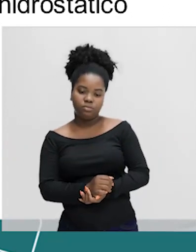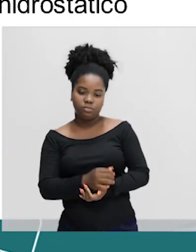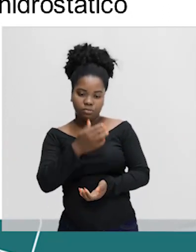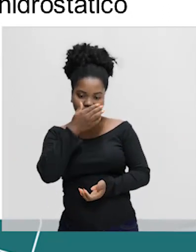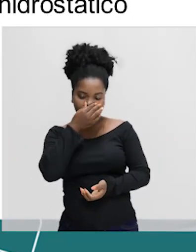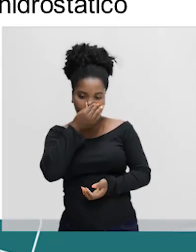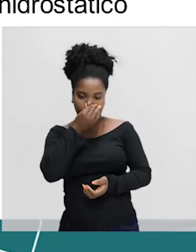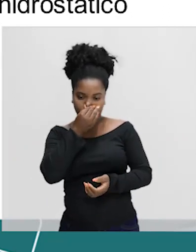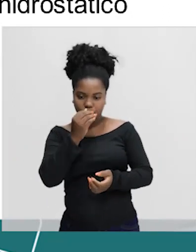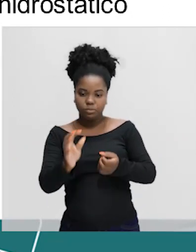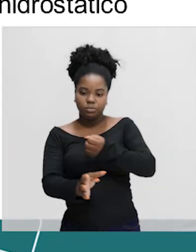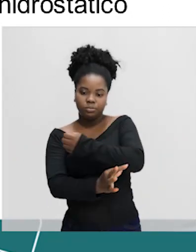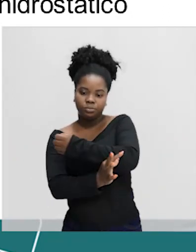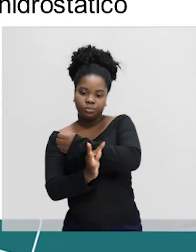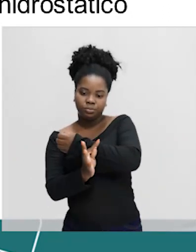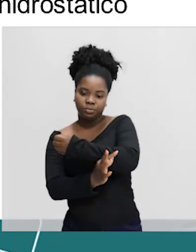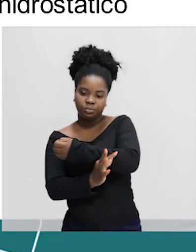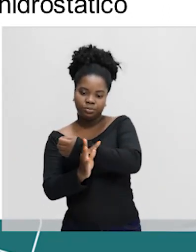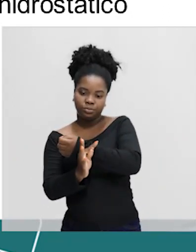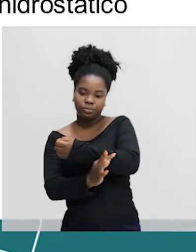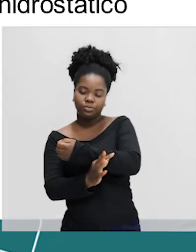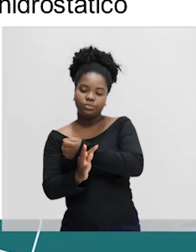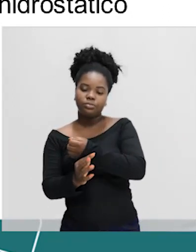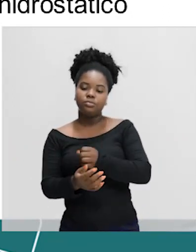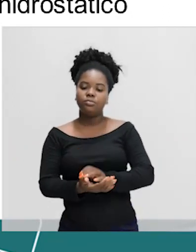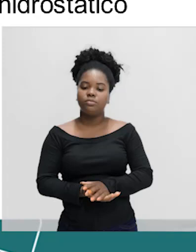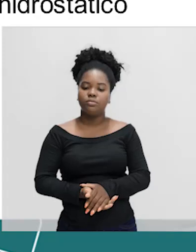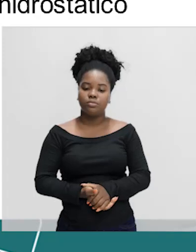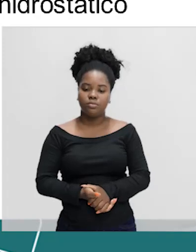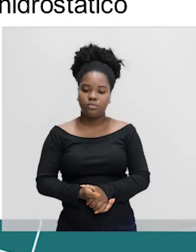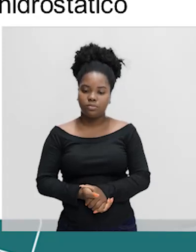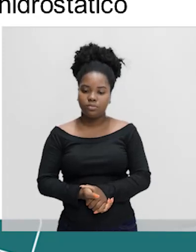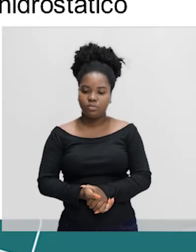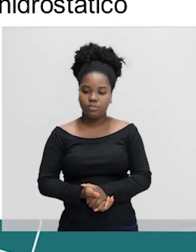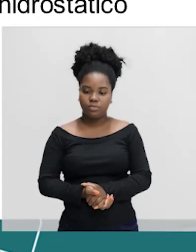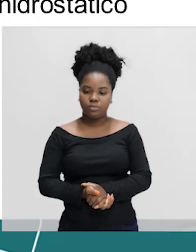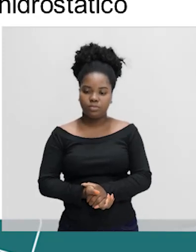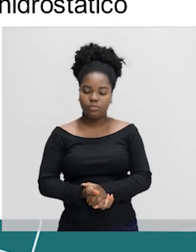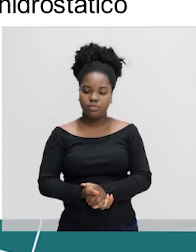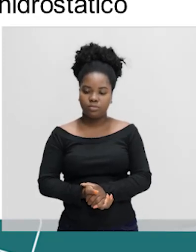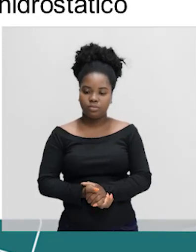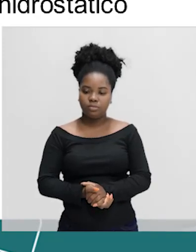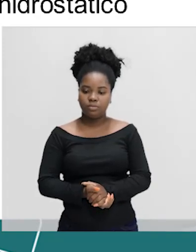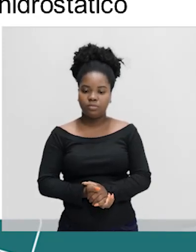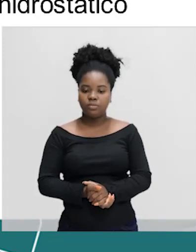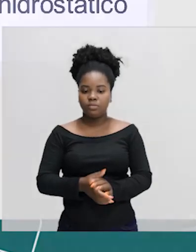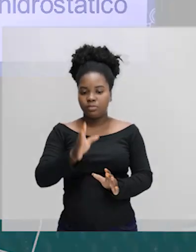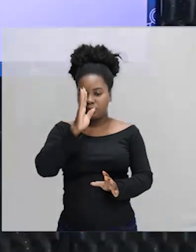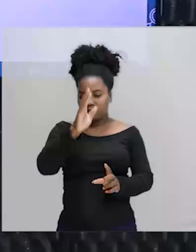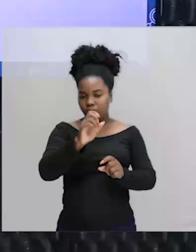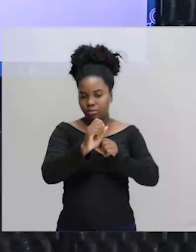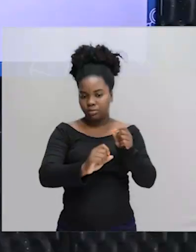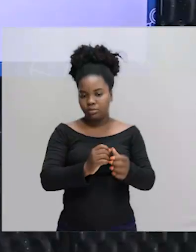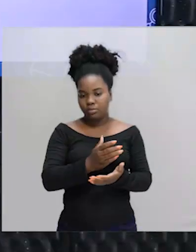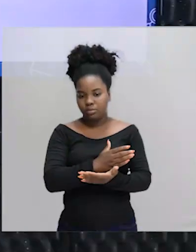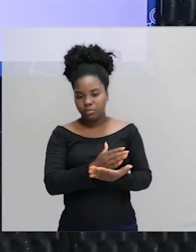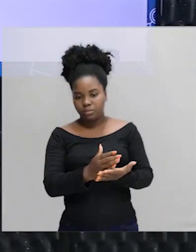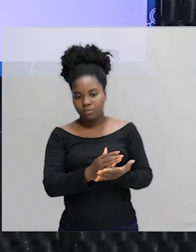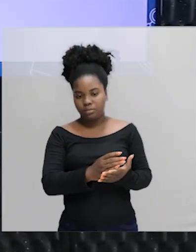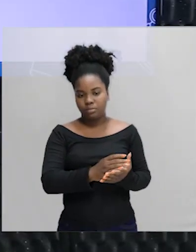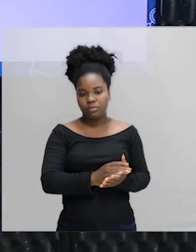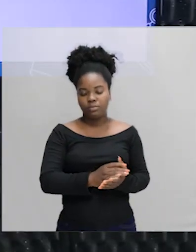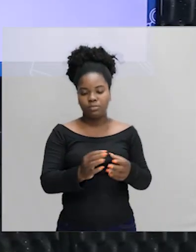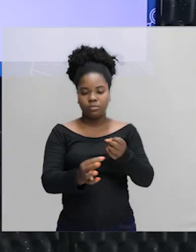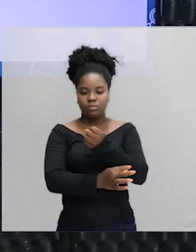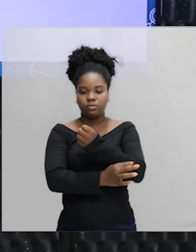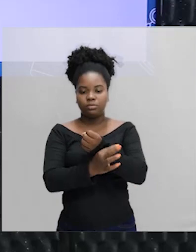de temperatura, né? Ou a escala espectroscópica, ok? Então a sequência principal é aquela que começa onde a